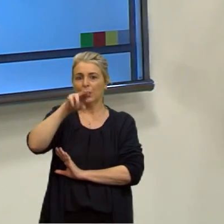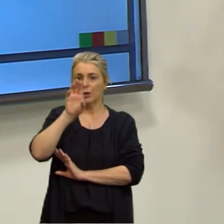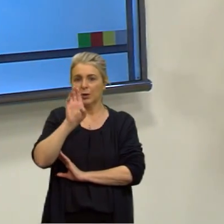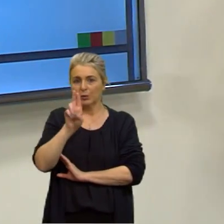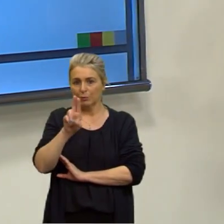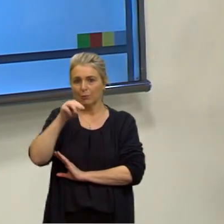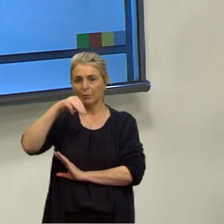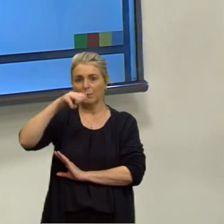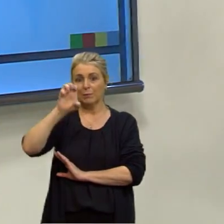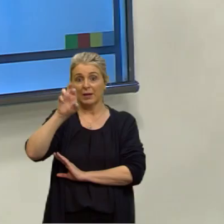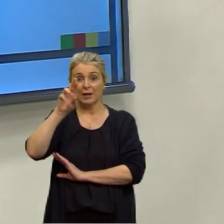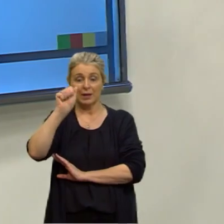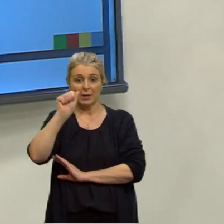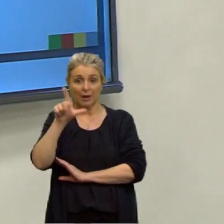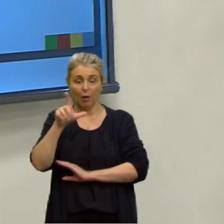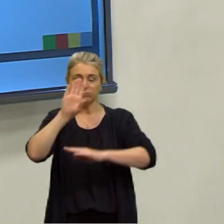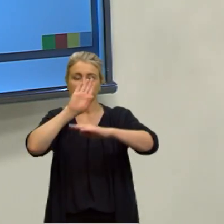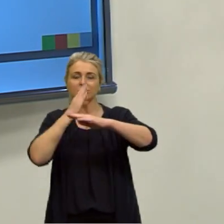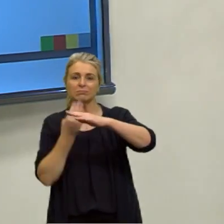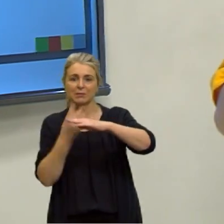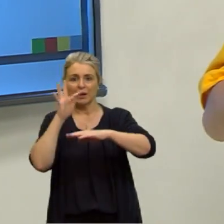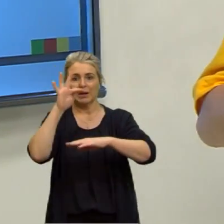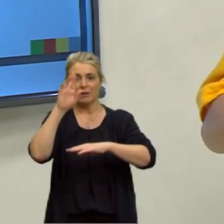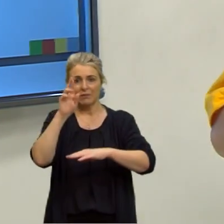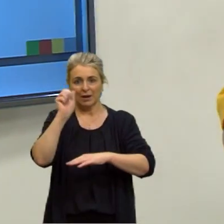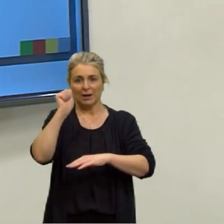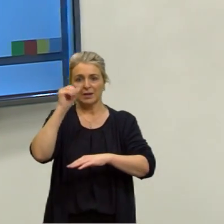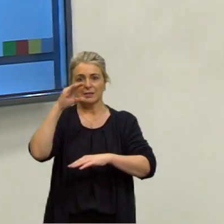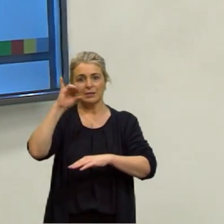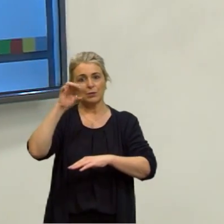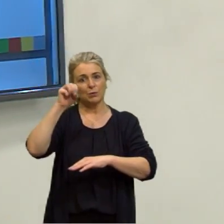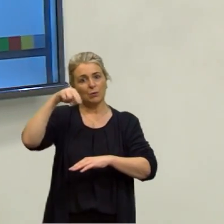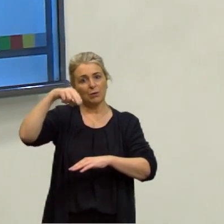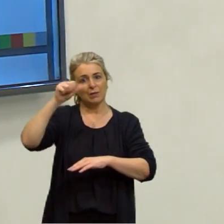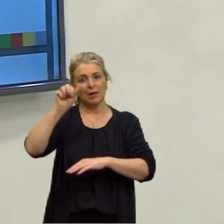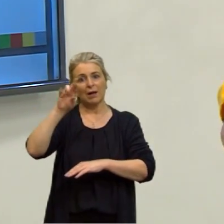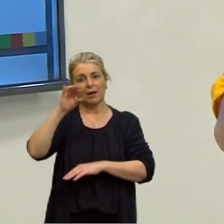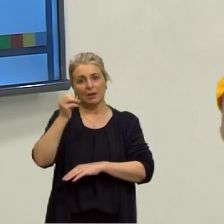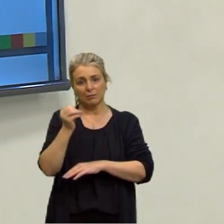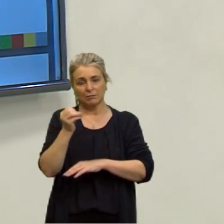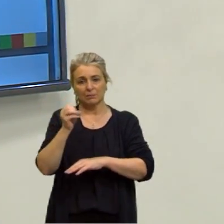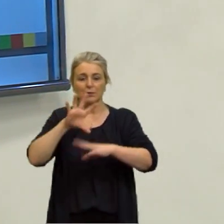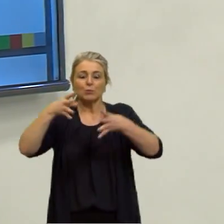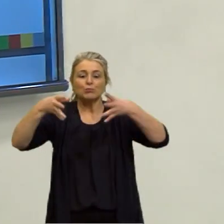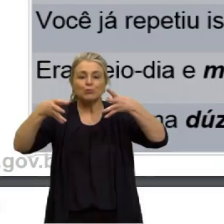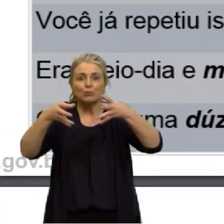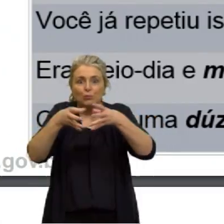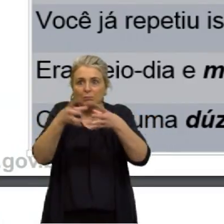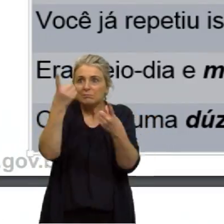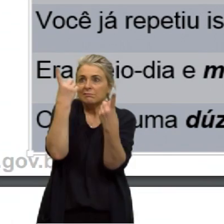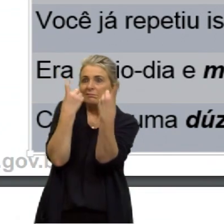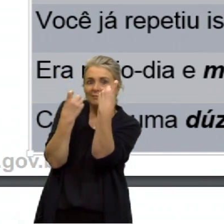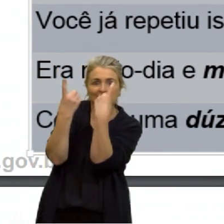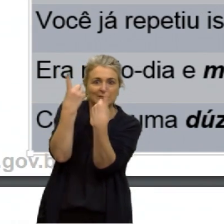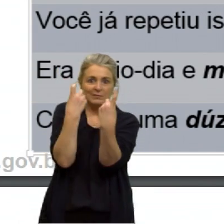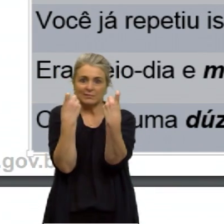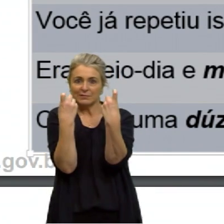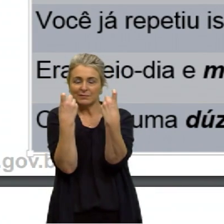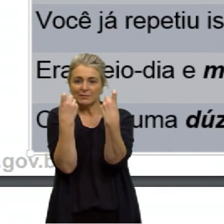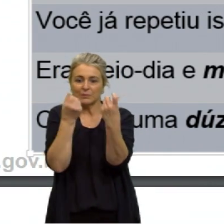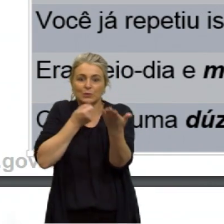fracionário e o coletivo também ele vai indicar então essa esse conjunto de seres tá então a gente vai ter ali